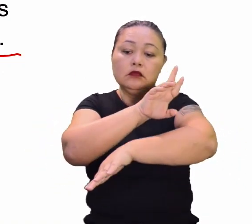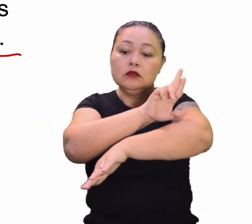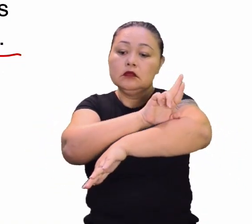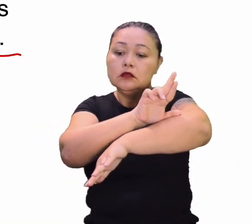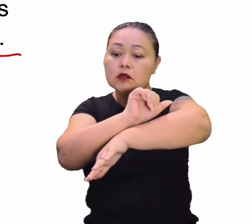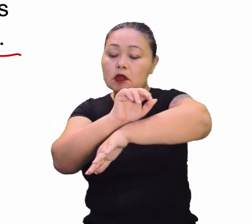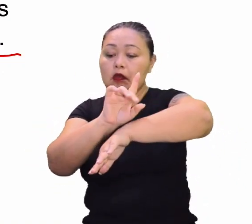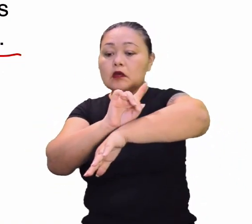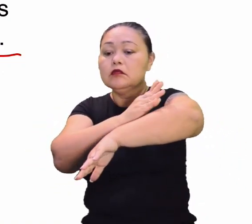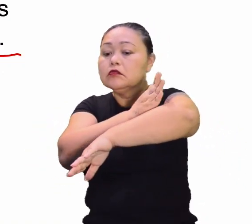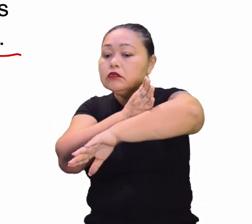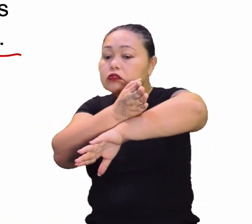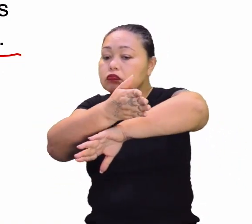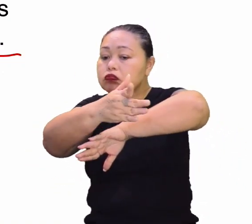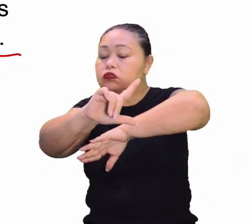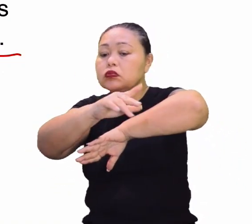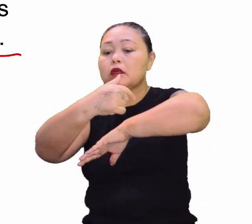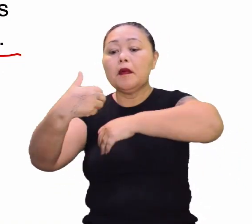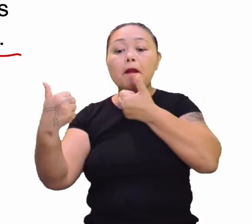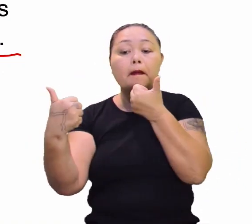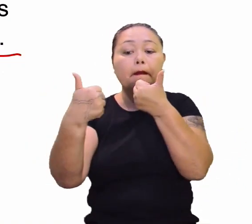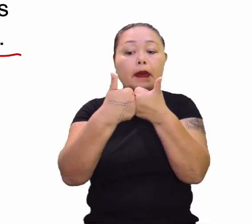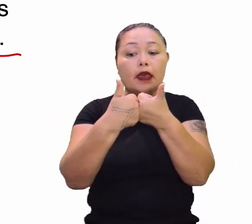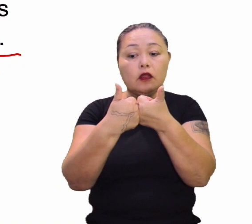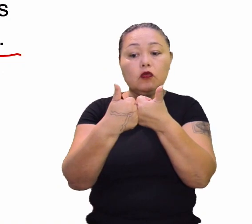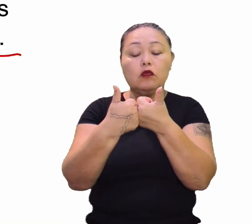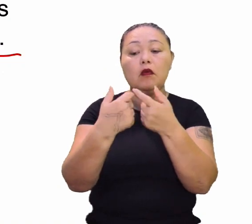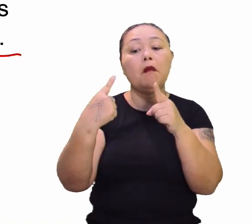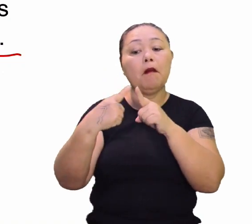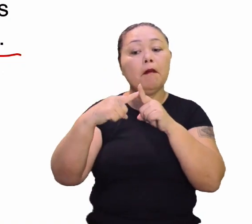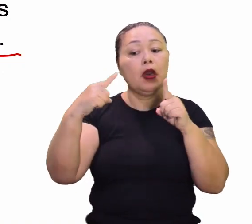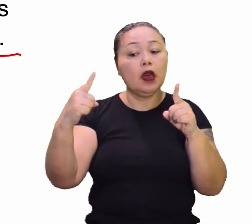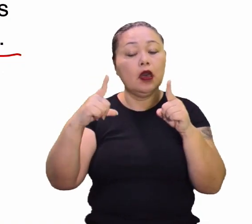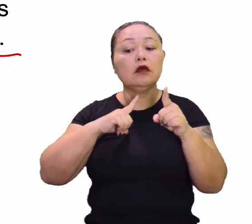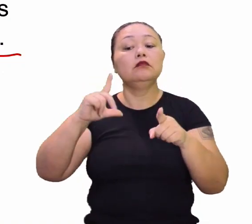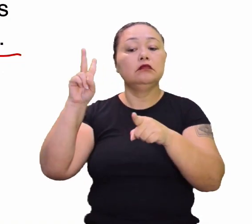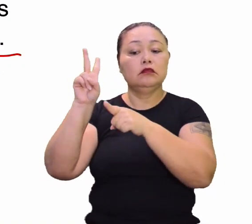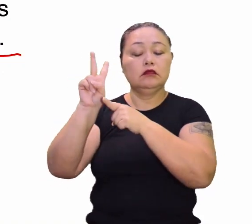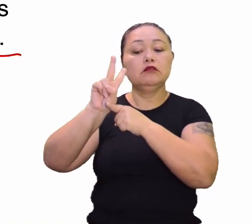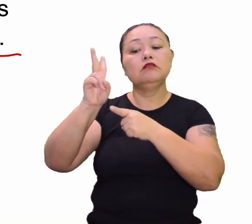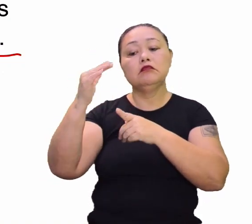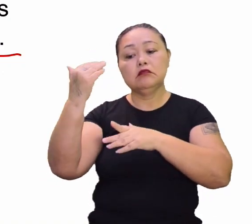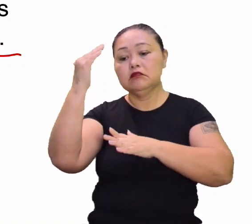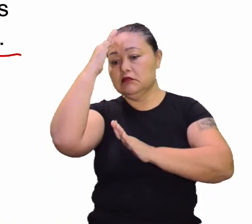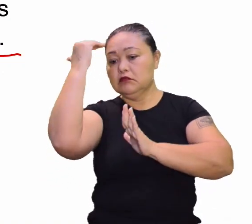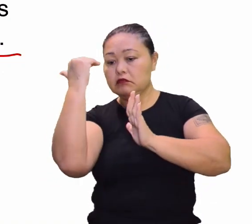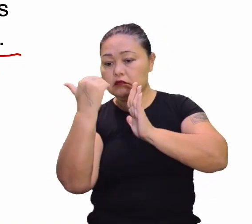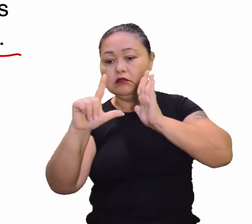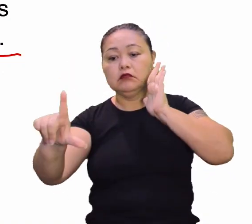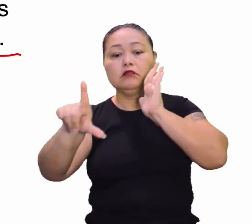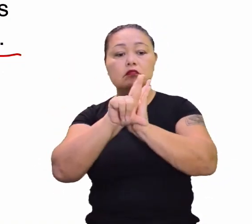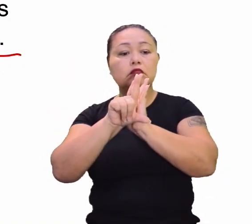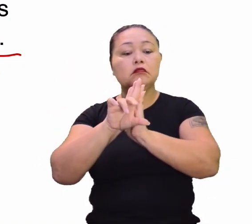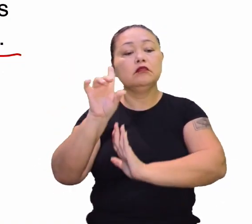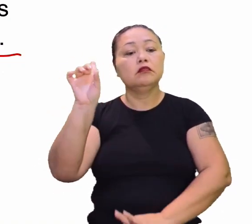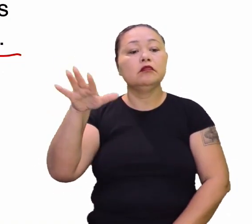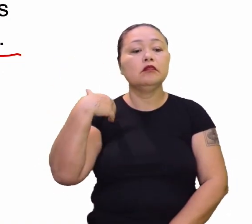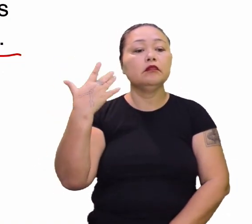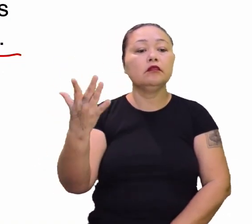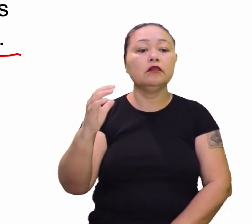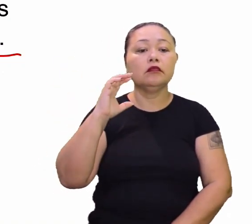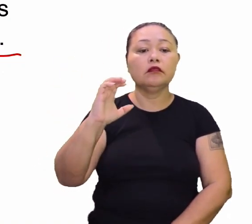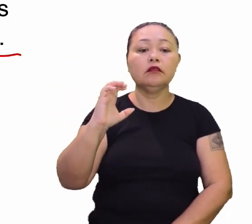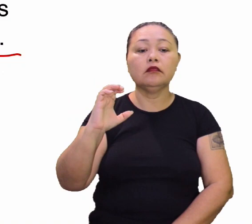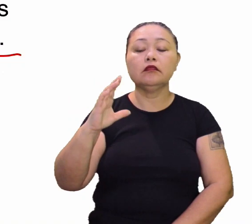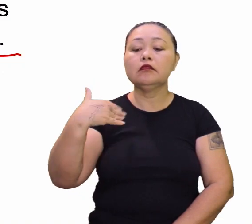rodovias, né, estradas vicinais que passam próximas, mas existe essa proteção por lei. A letra C, ó, criação